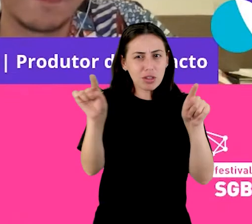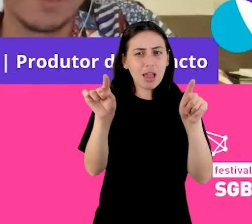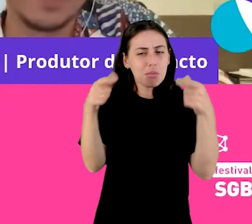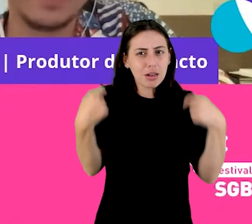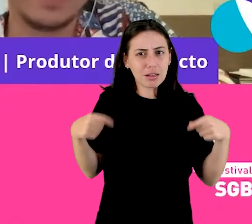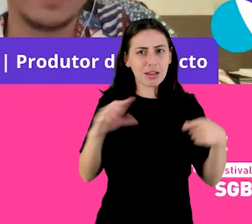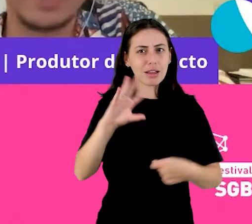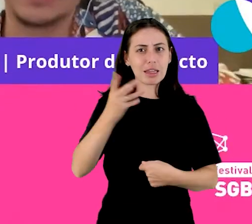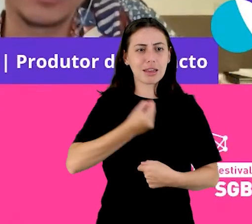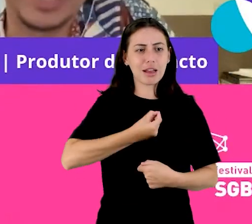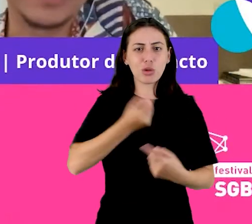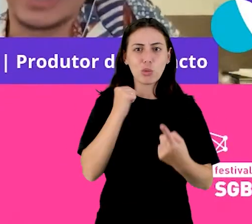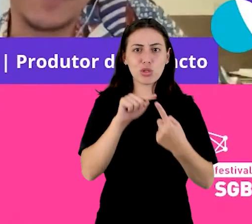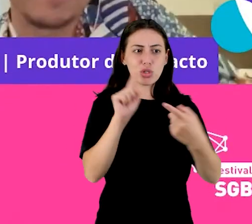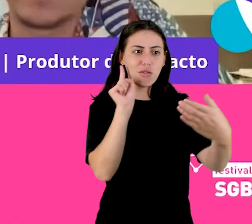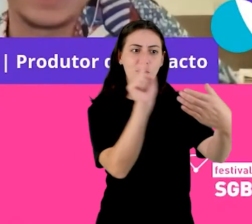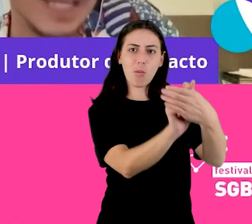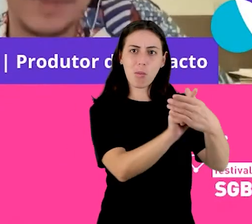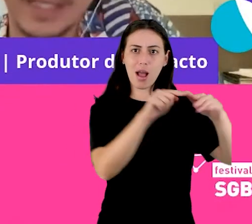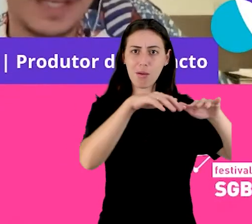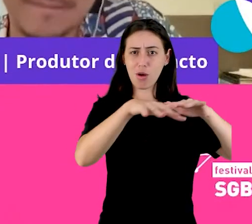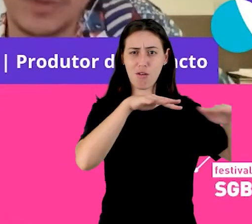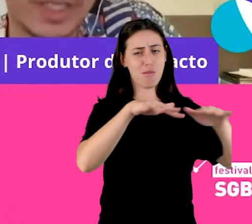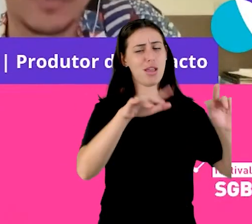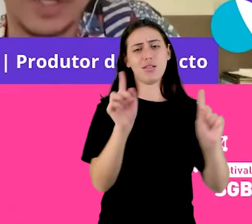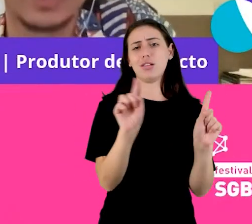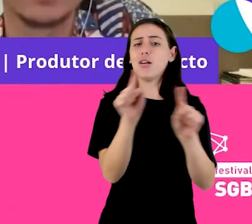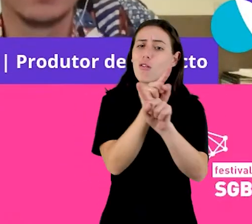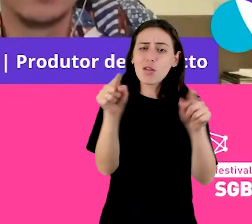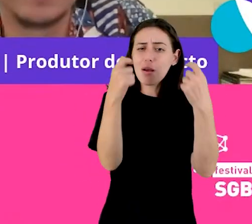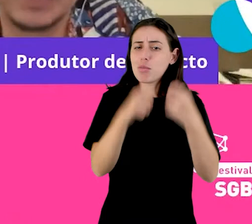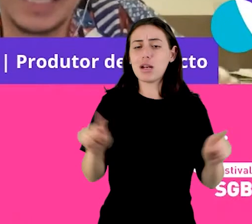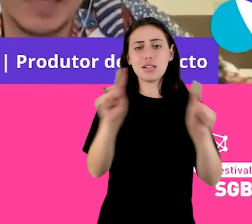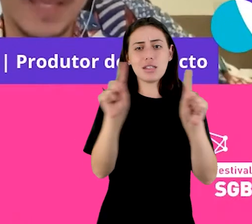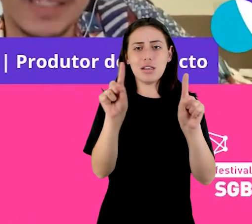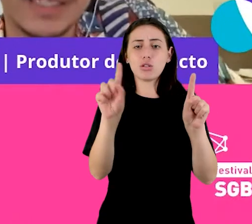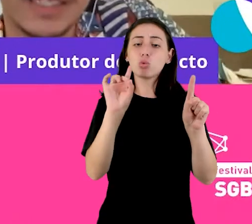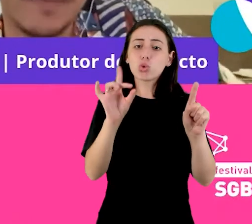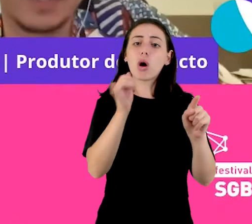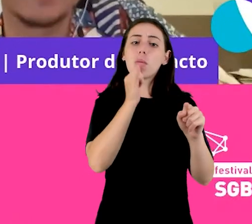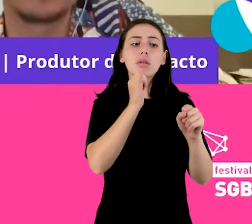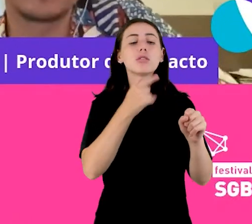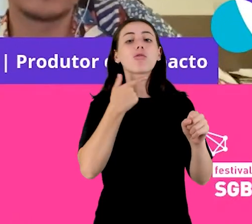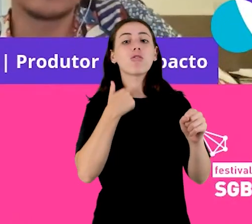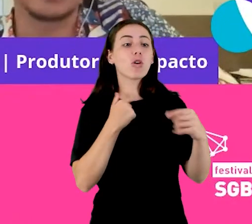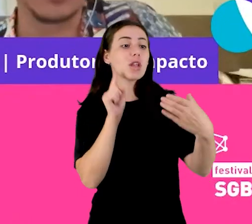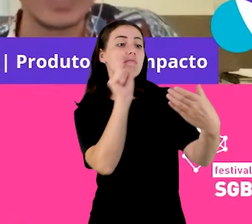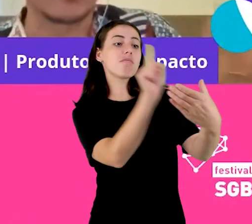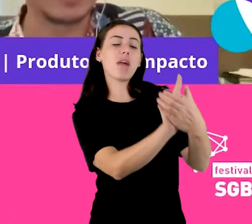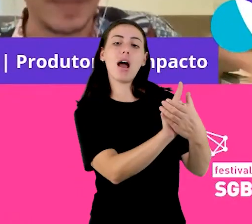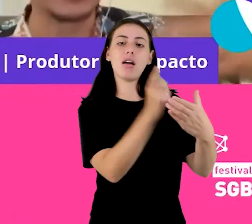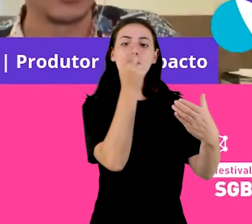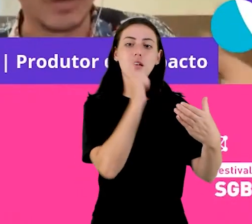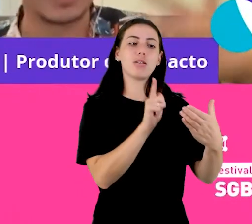né? E é isso, o direito a gente tem que sempre estar lutando por eles, mas a gente tem que saber que eles existem também, né? Então